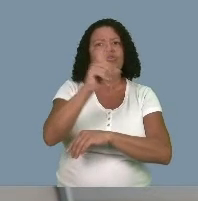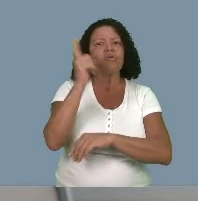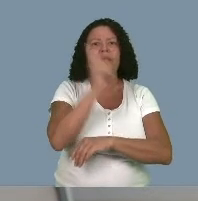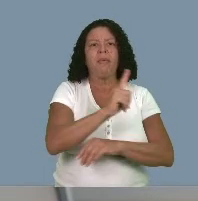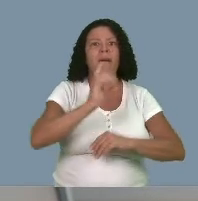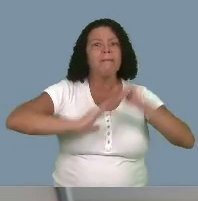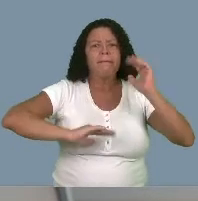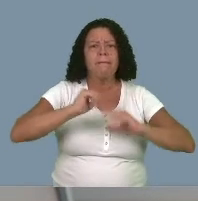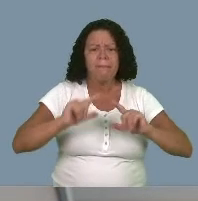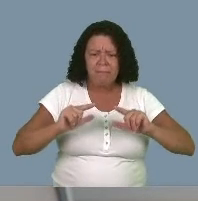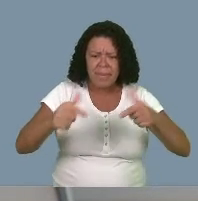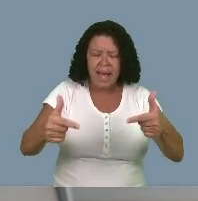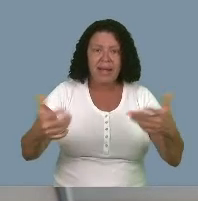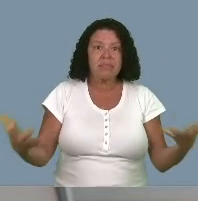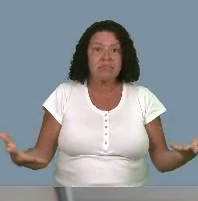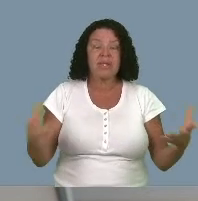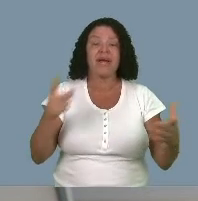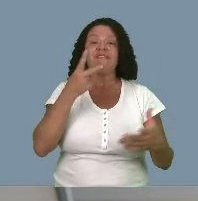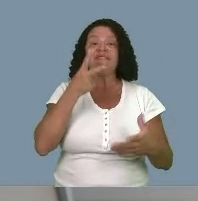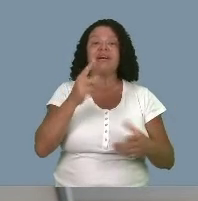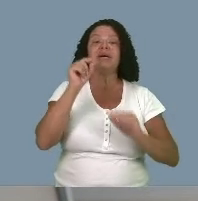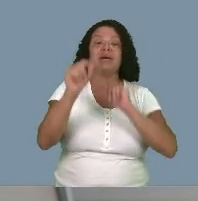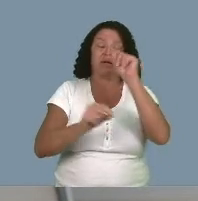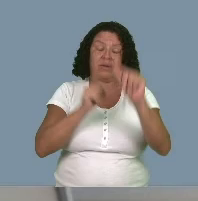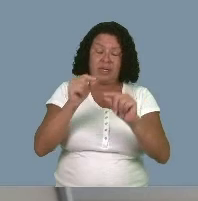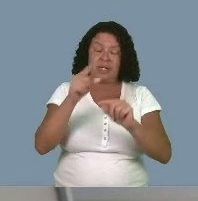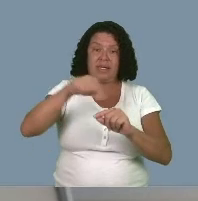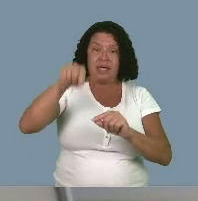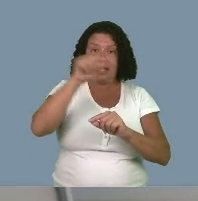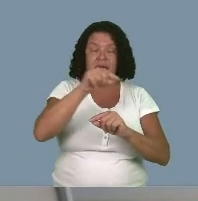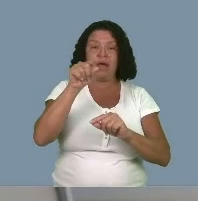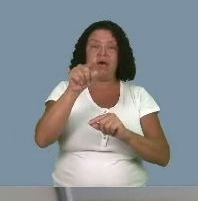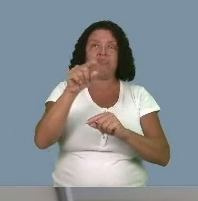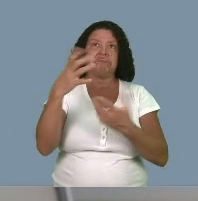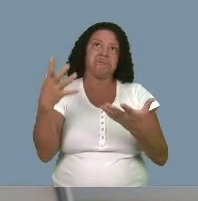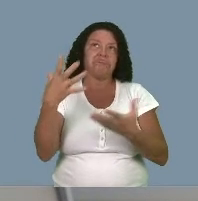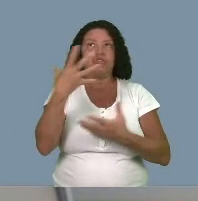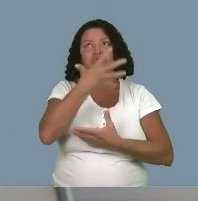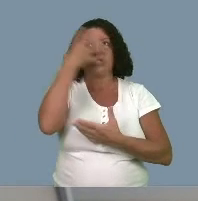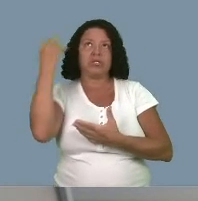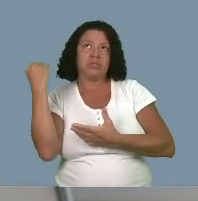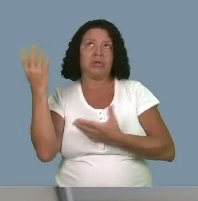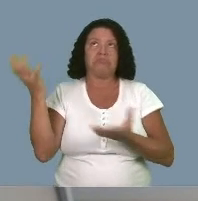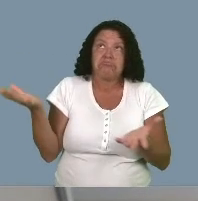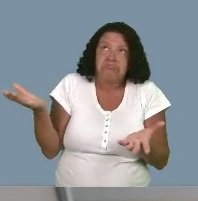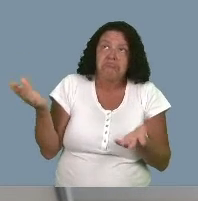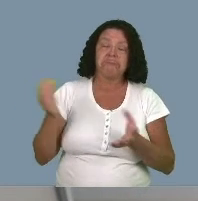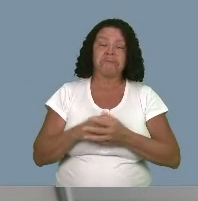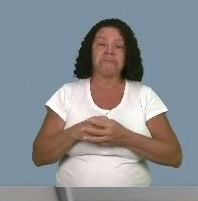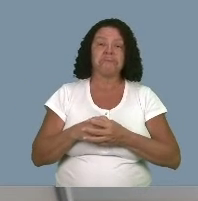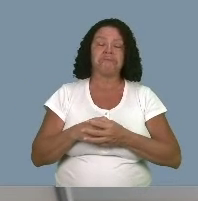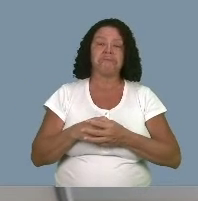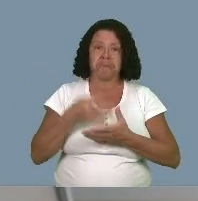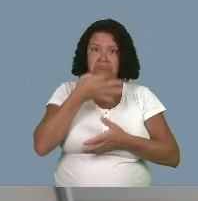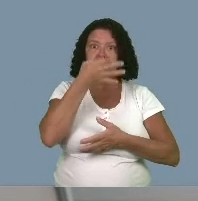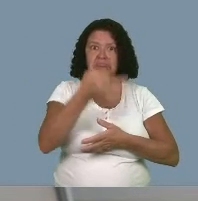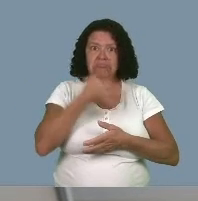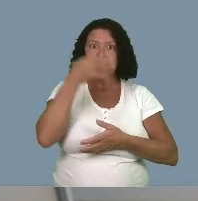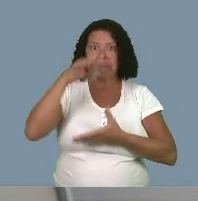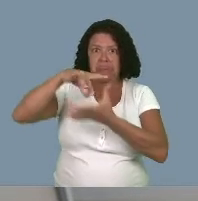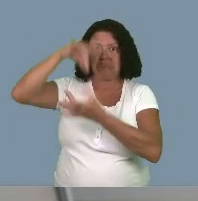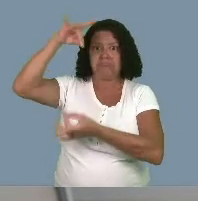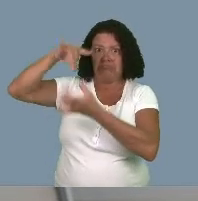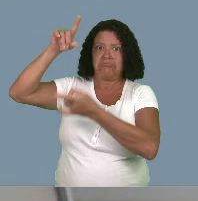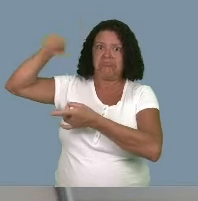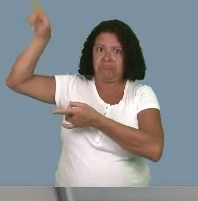em prática, insiste em tropeçar ou esquecer-se do que vem sendo sugerido pelos amigos